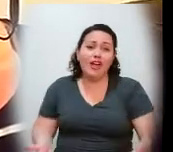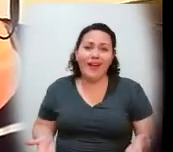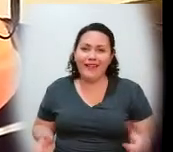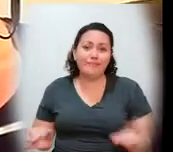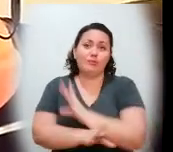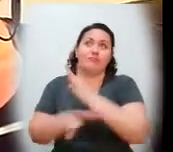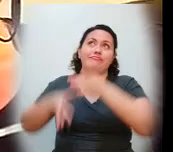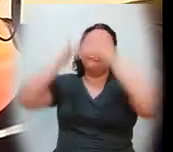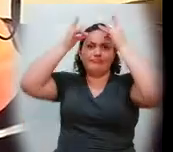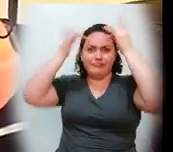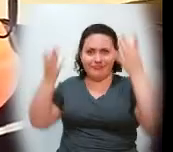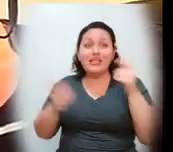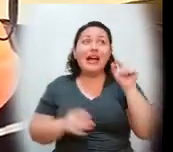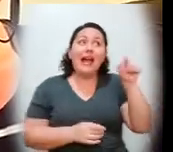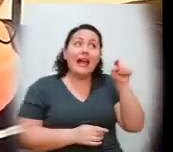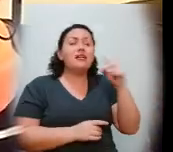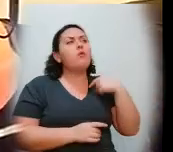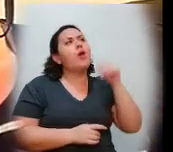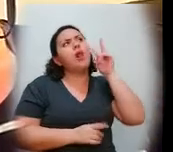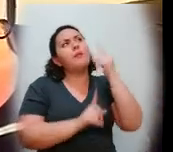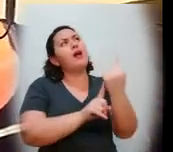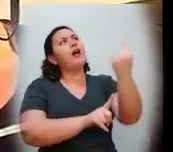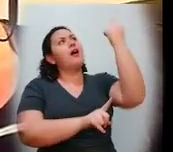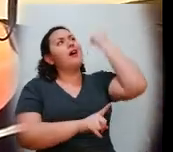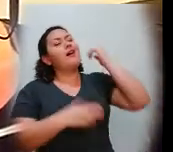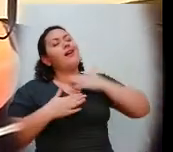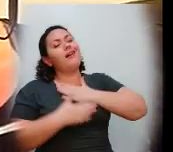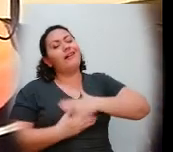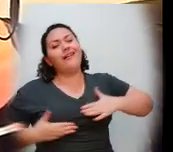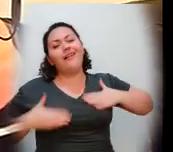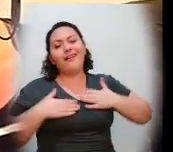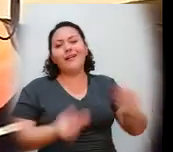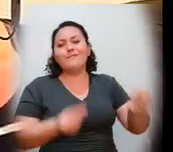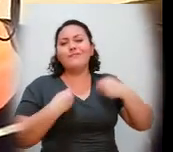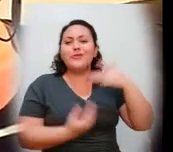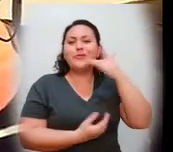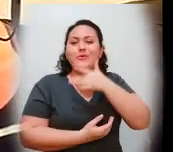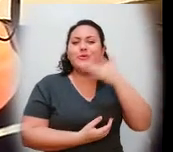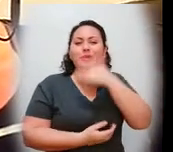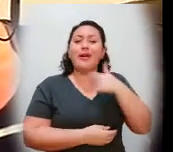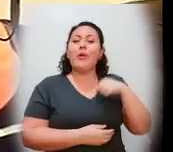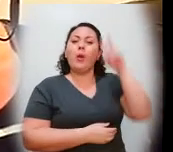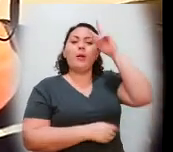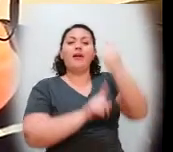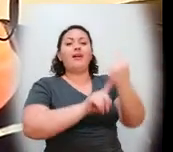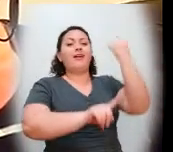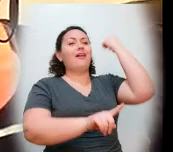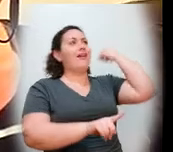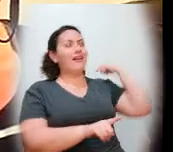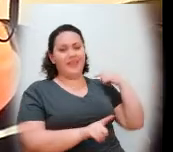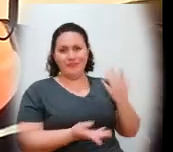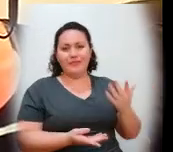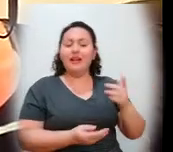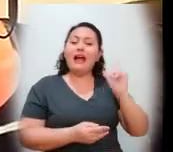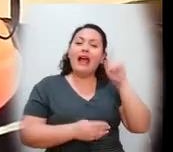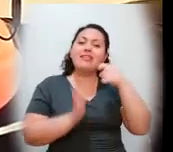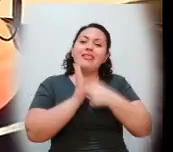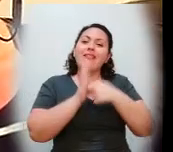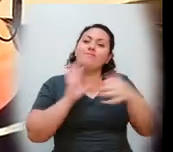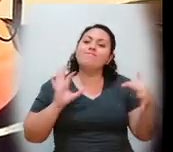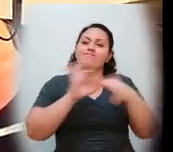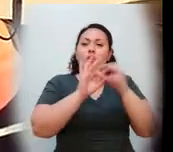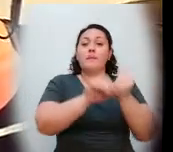sensação daquela experiência, aquela lembrança me traga aquela sensação boa. Então é tentar entrar em contato também com